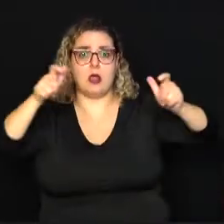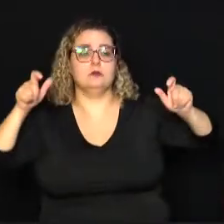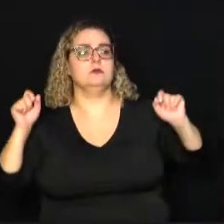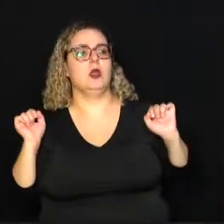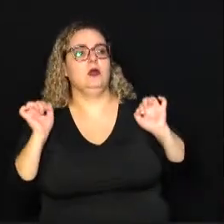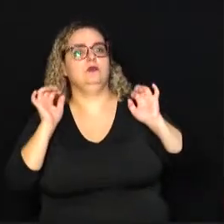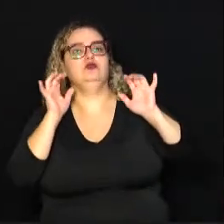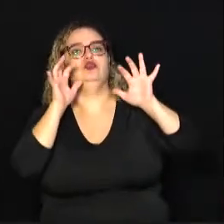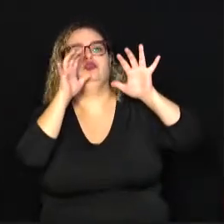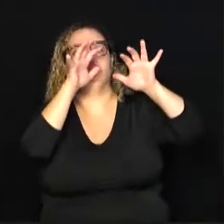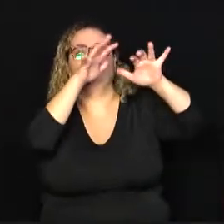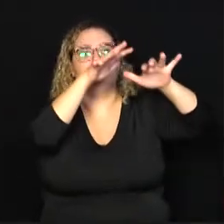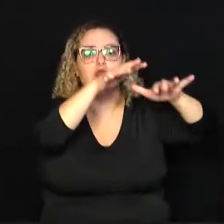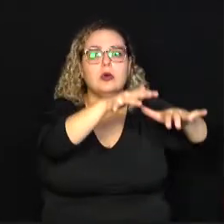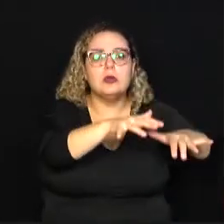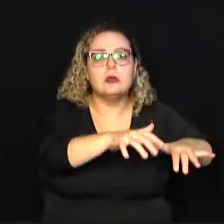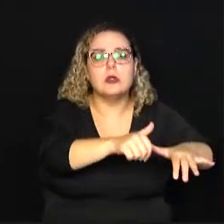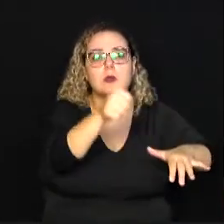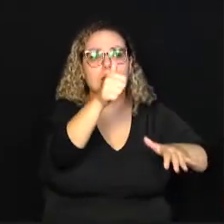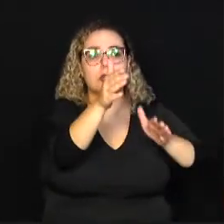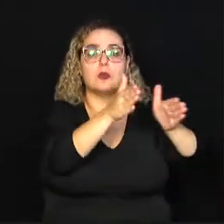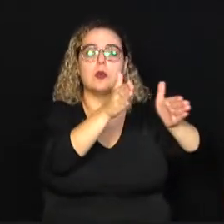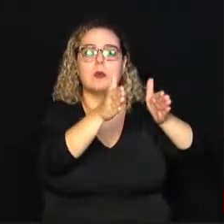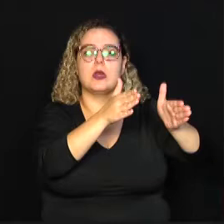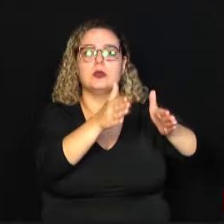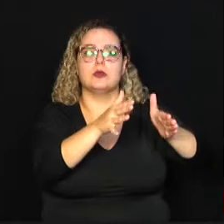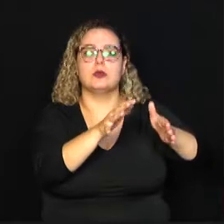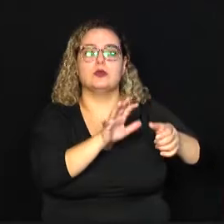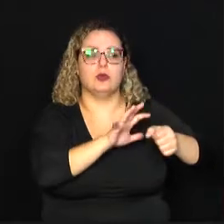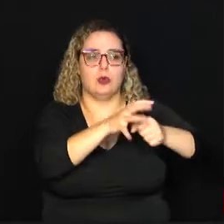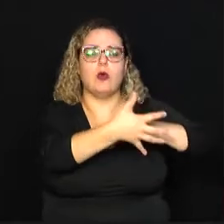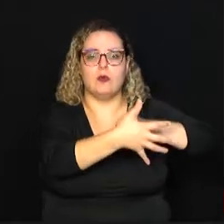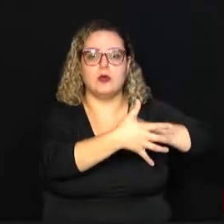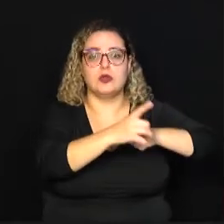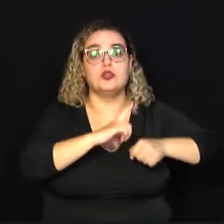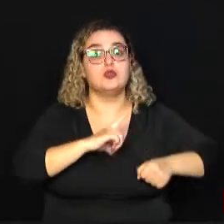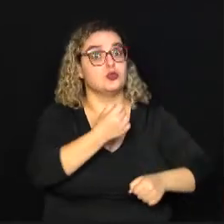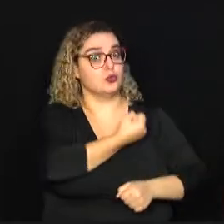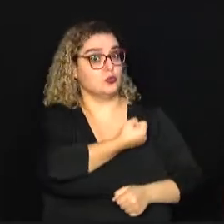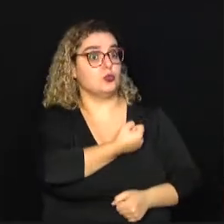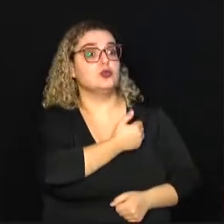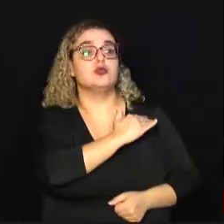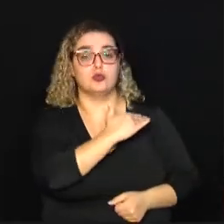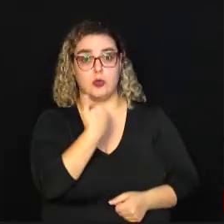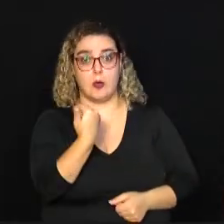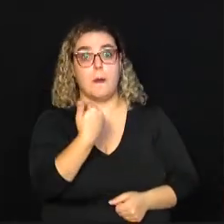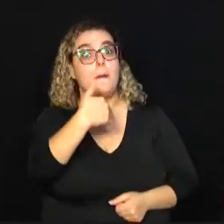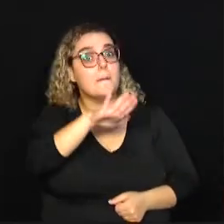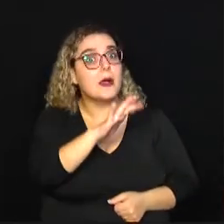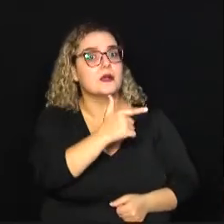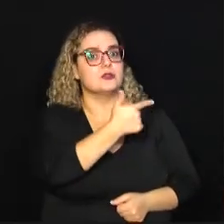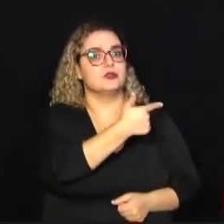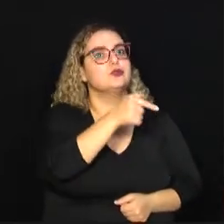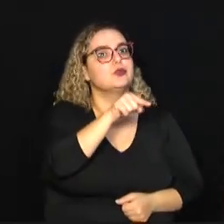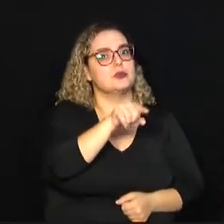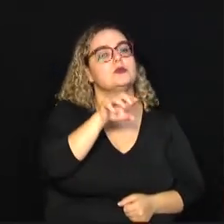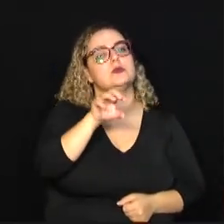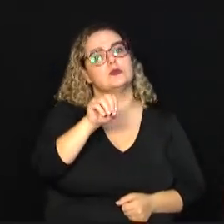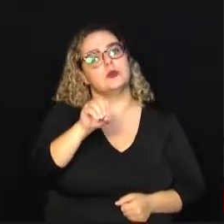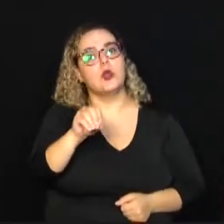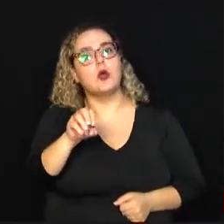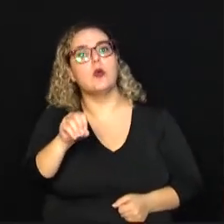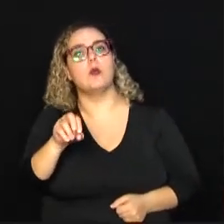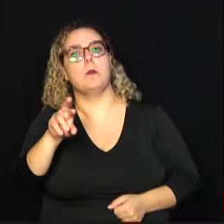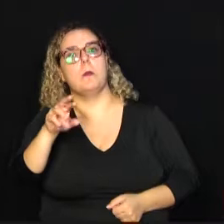na primeira onda da doença, né? Tínhamos tido já um número muito grande de mortes, já mais de 2.000 mortes em Manaus naquela